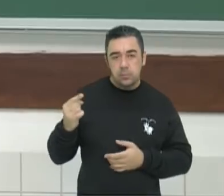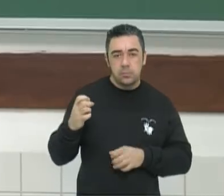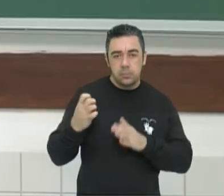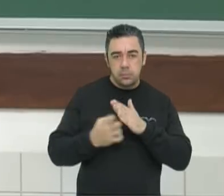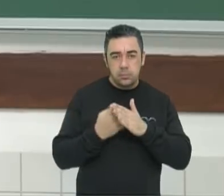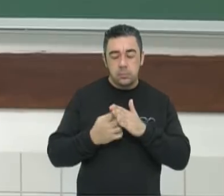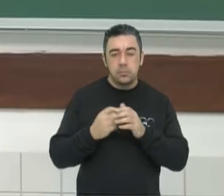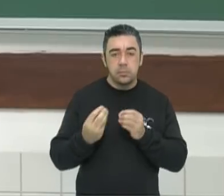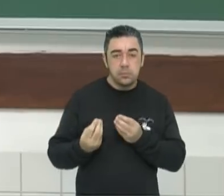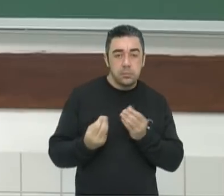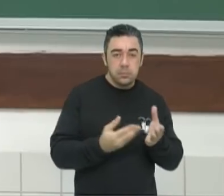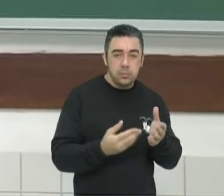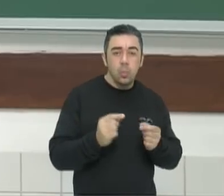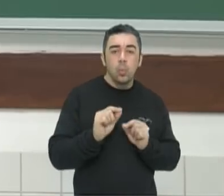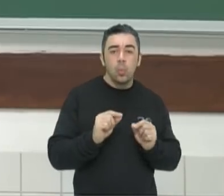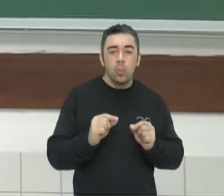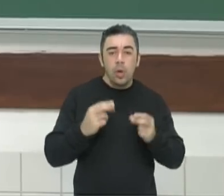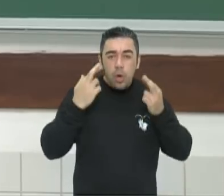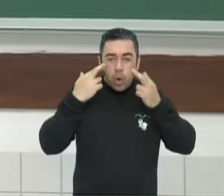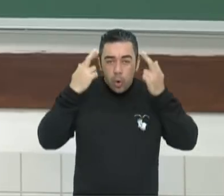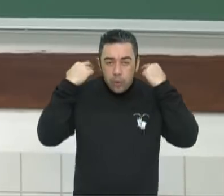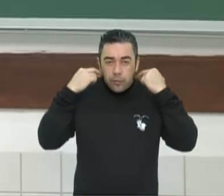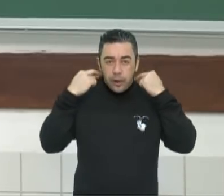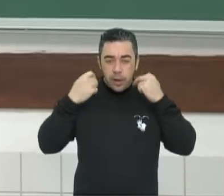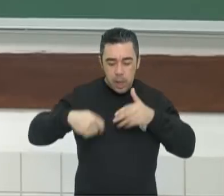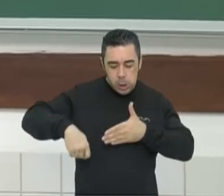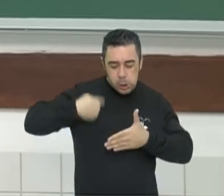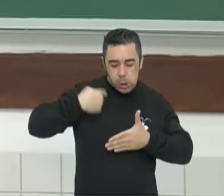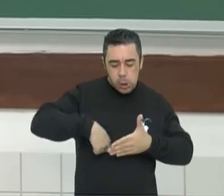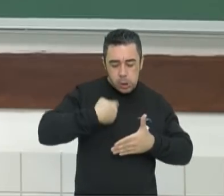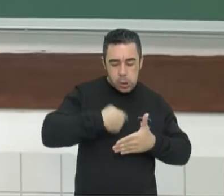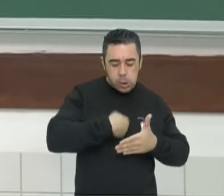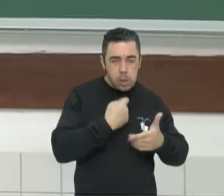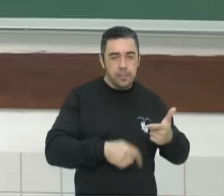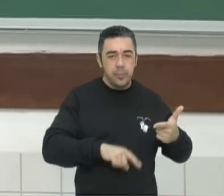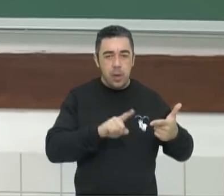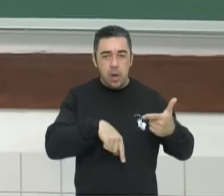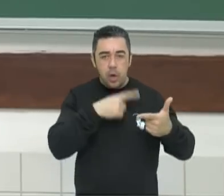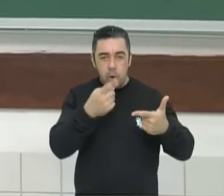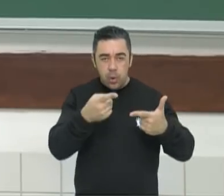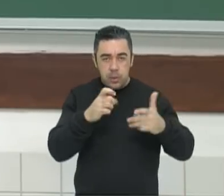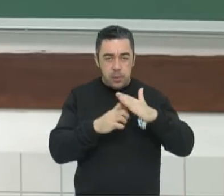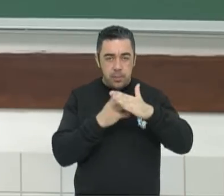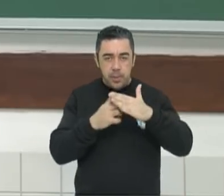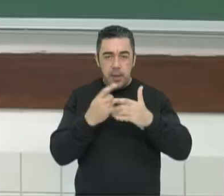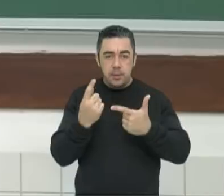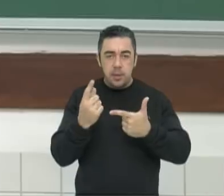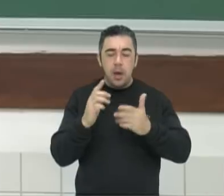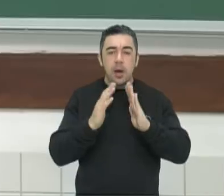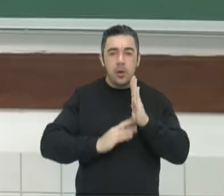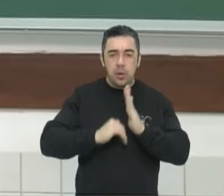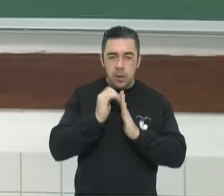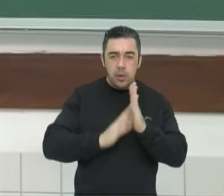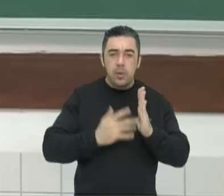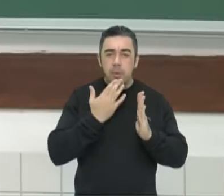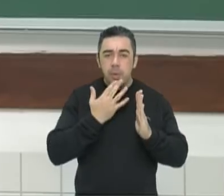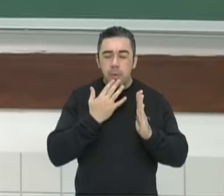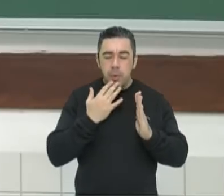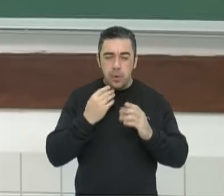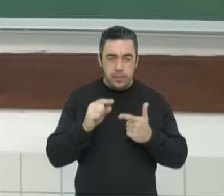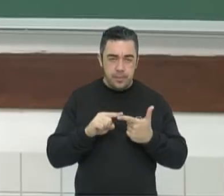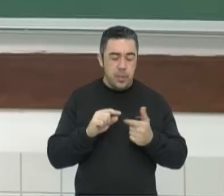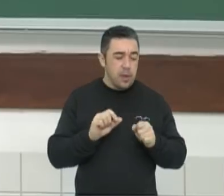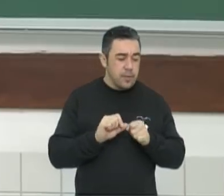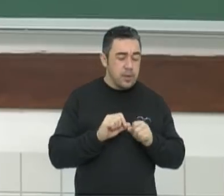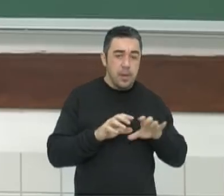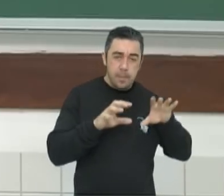esse fornecimento da lã, a outra empresa pelas tintas. Então, o que acontece? Todo o processo de pegar a